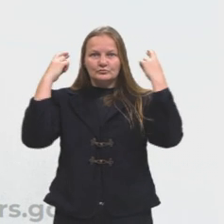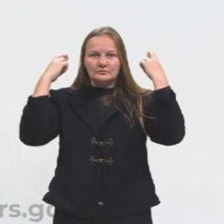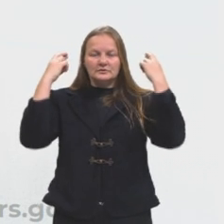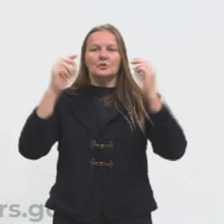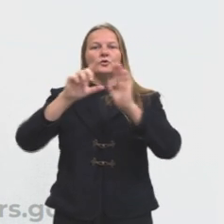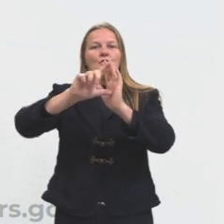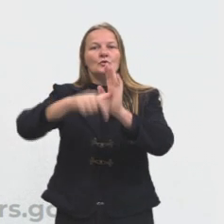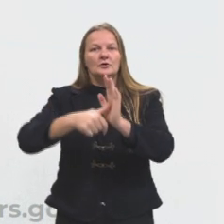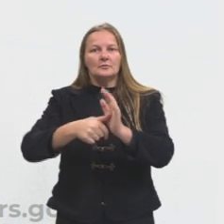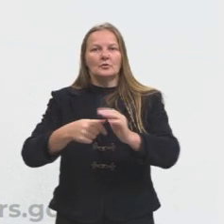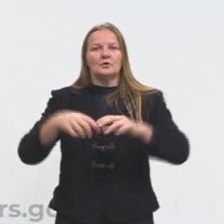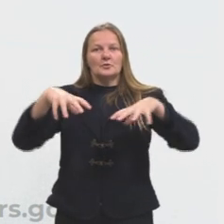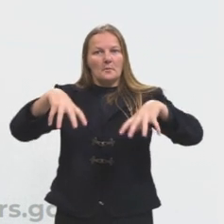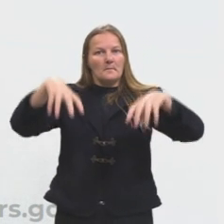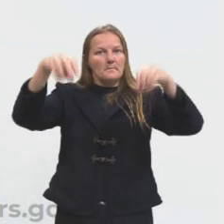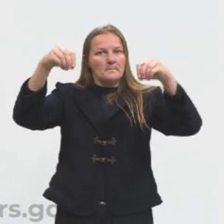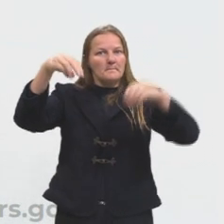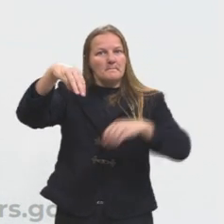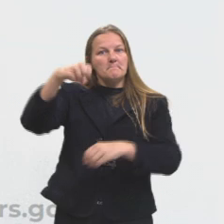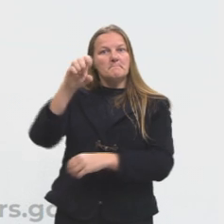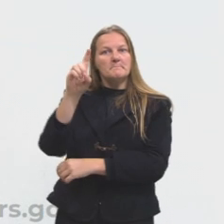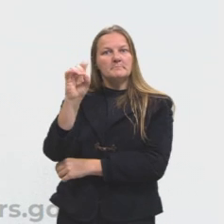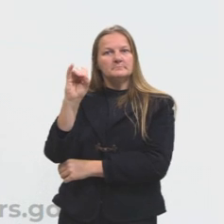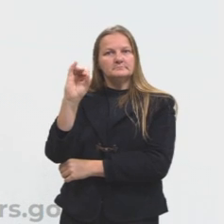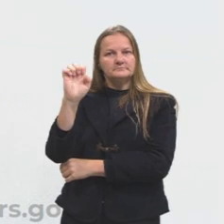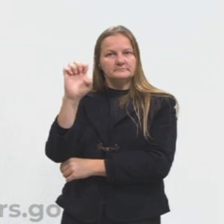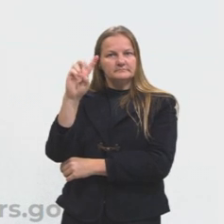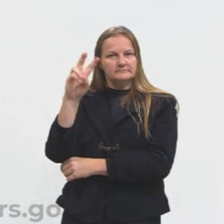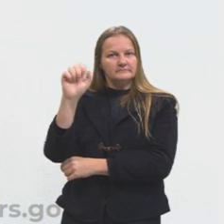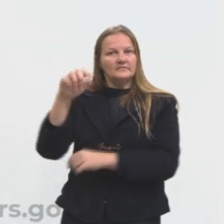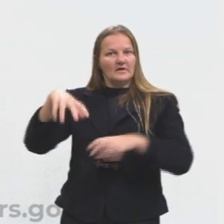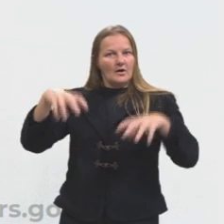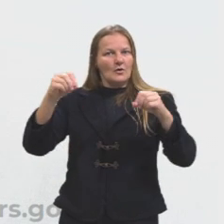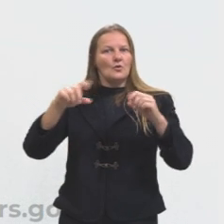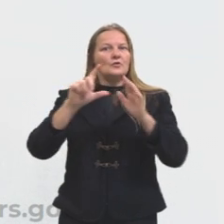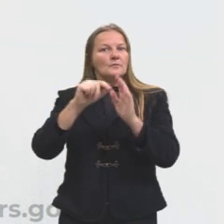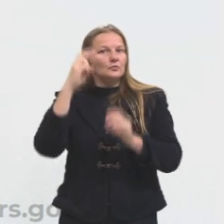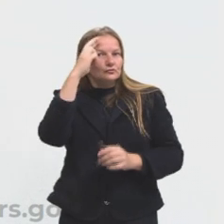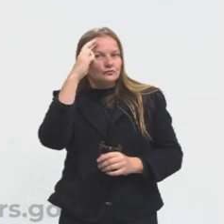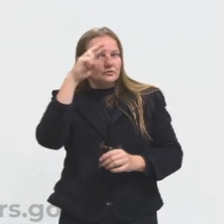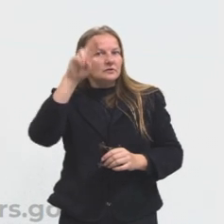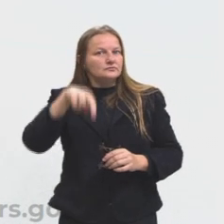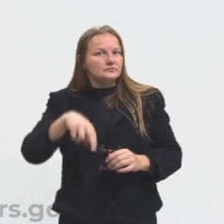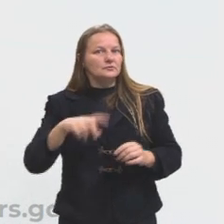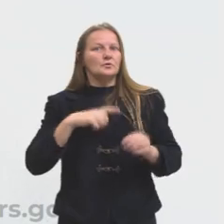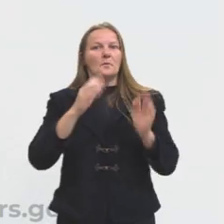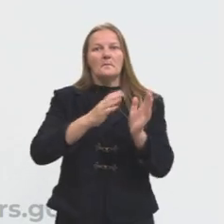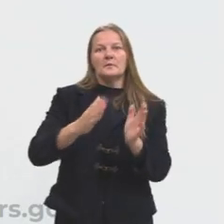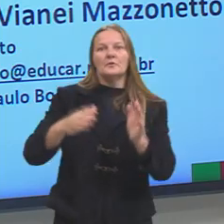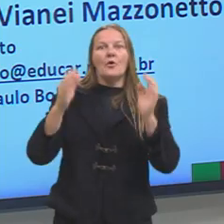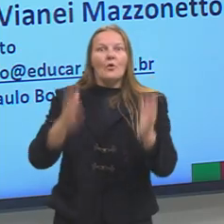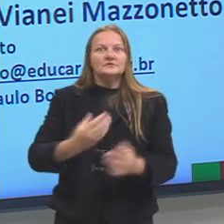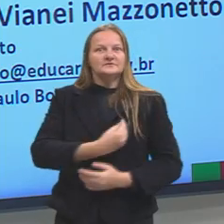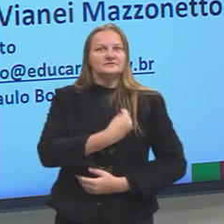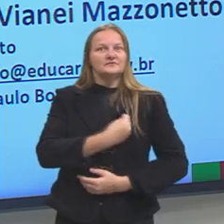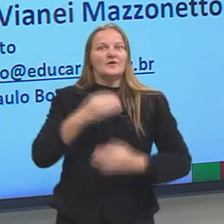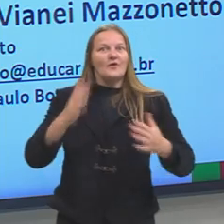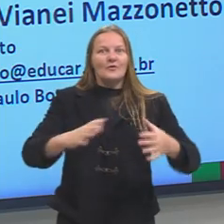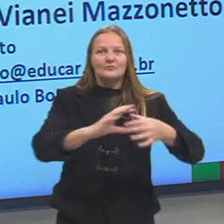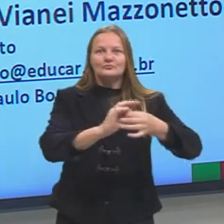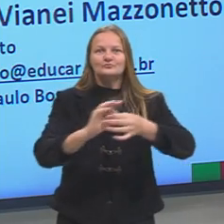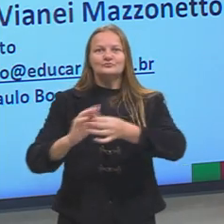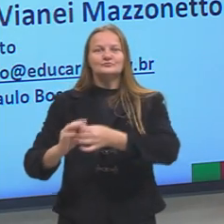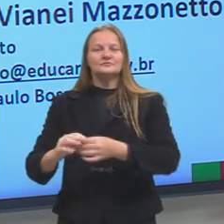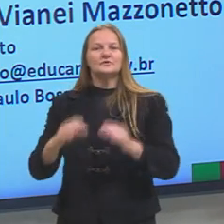depois o período medieval depois o período racional e esse período que a gente vive hoje que a